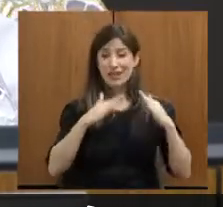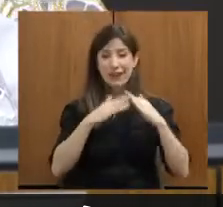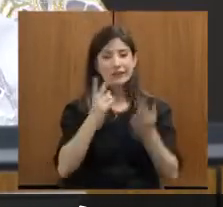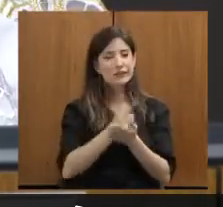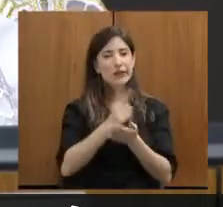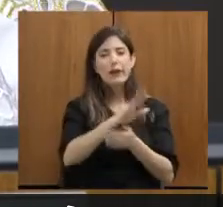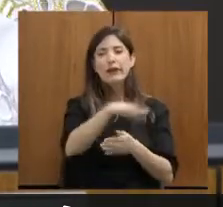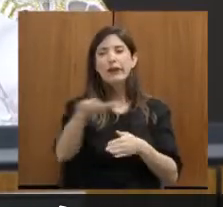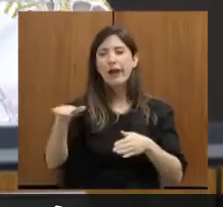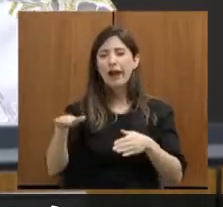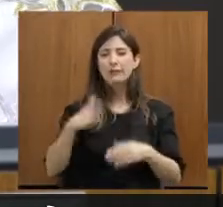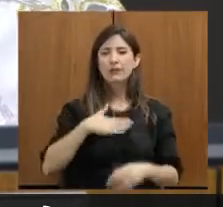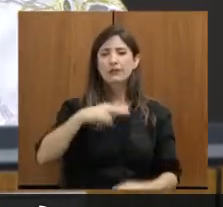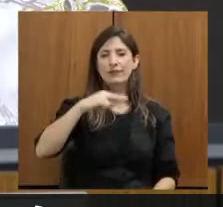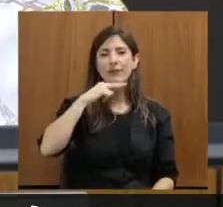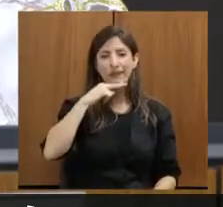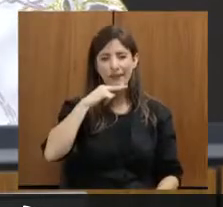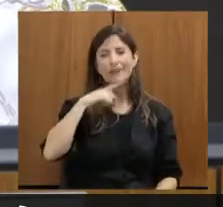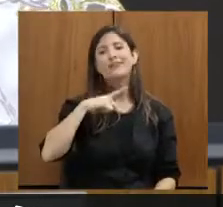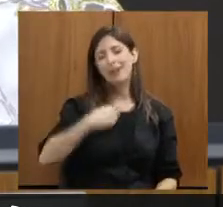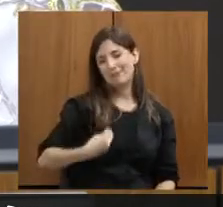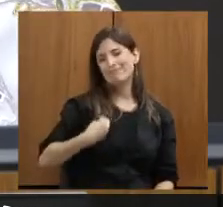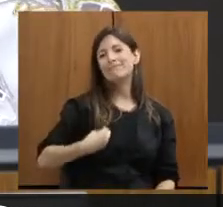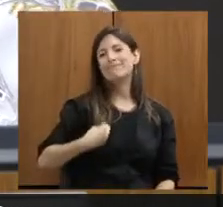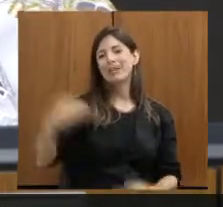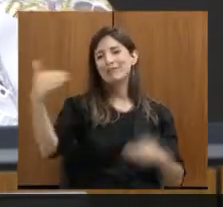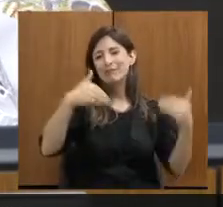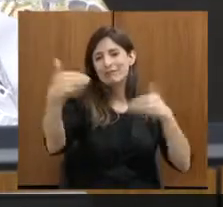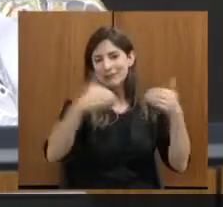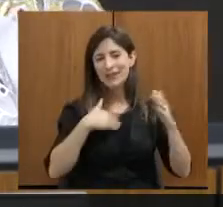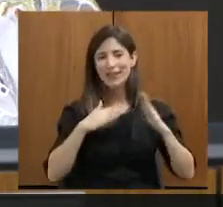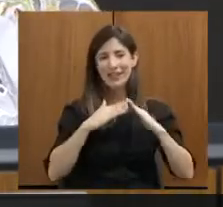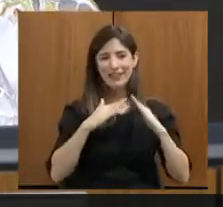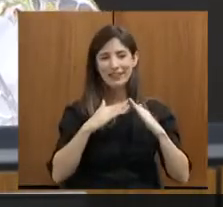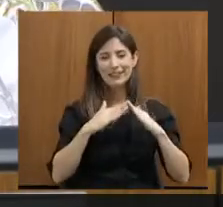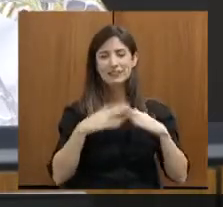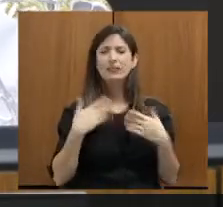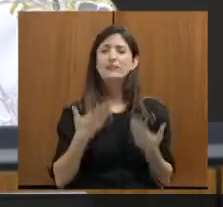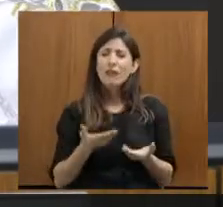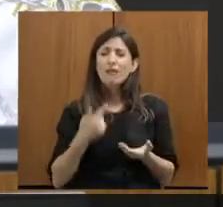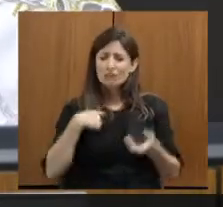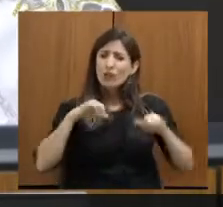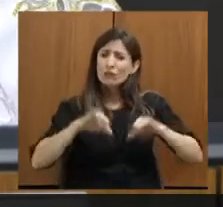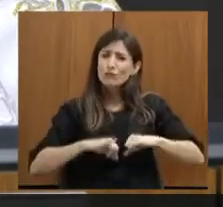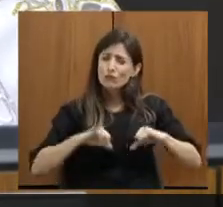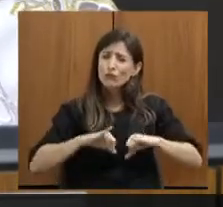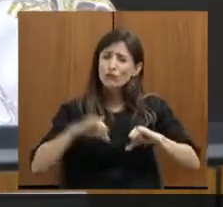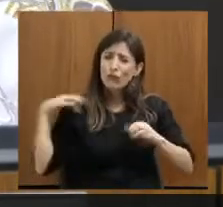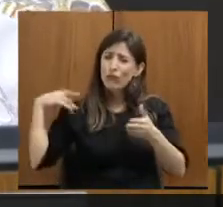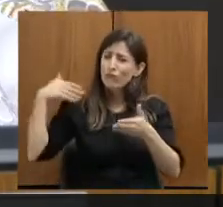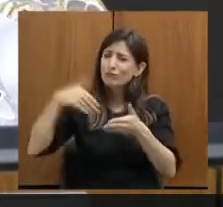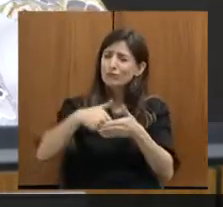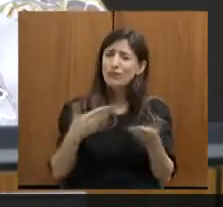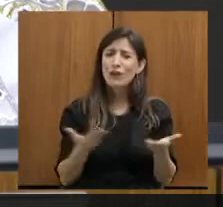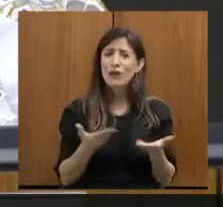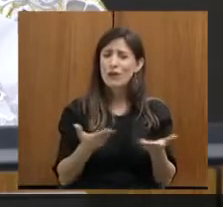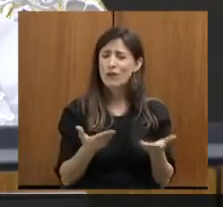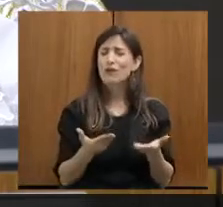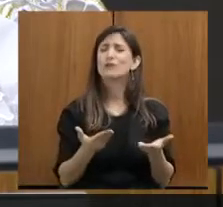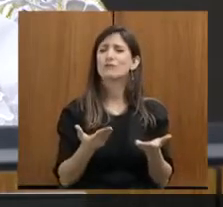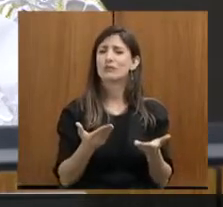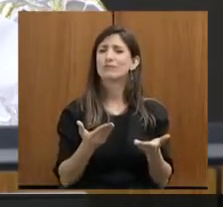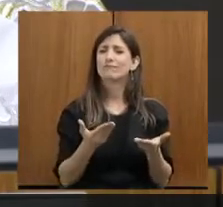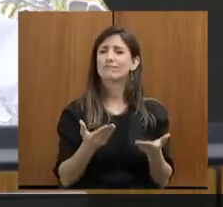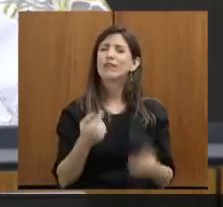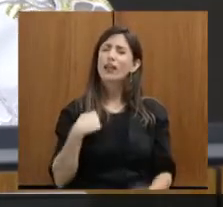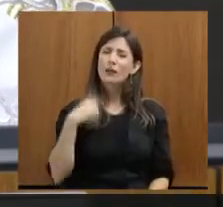e assim e seu filho até hoje igual eu achei que a gente